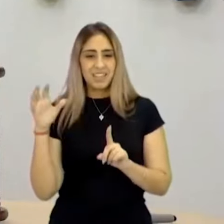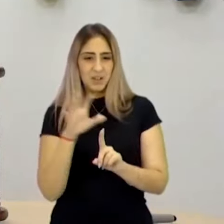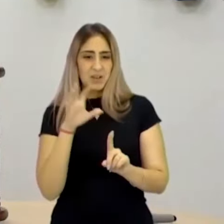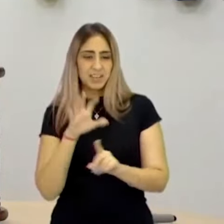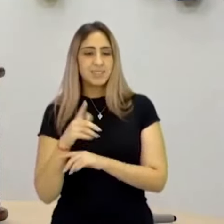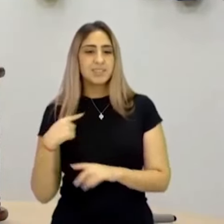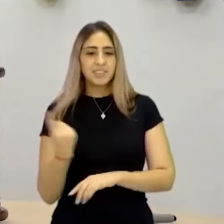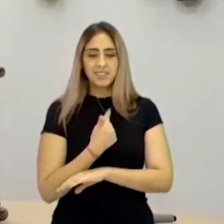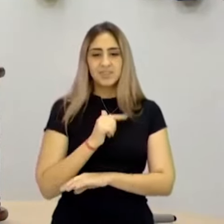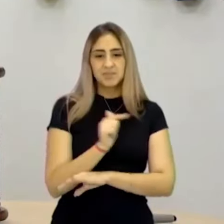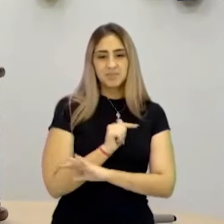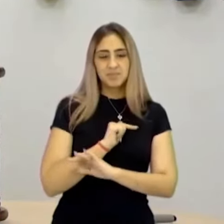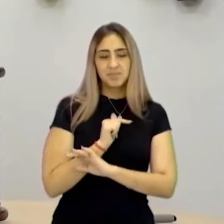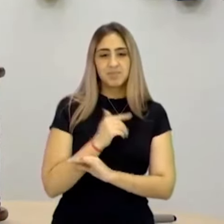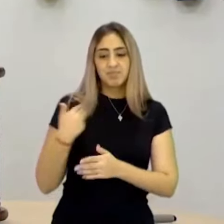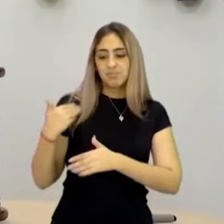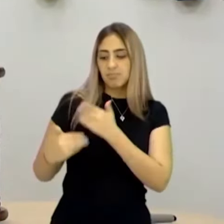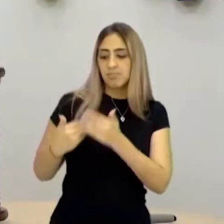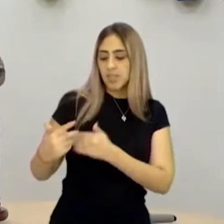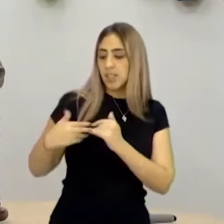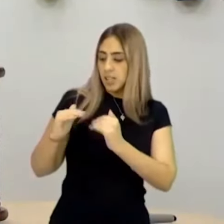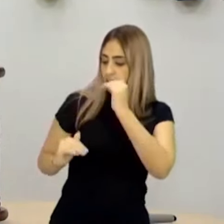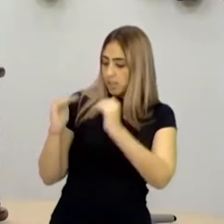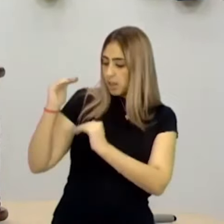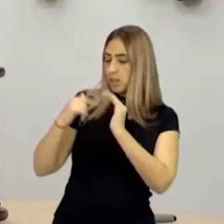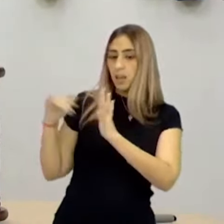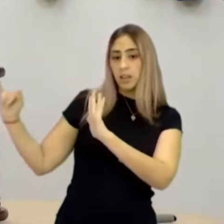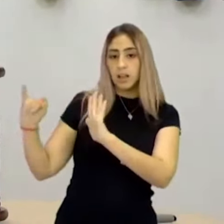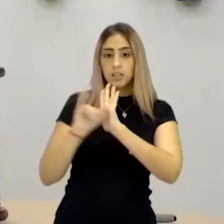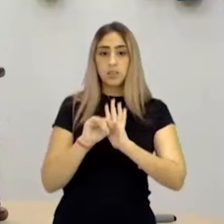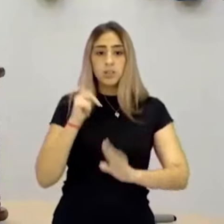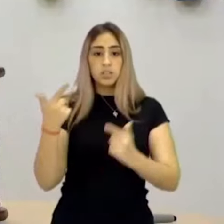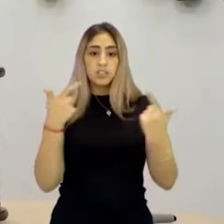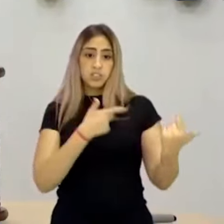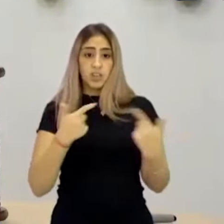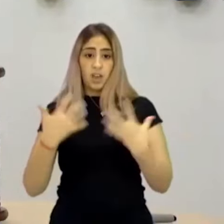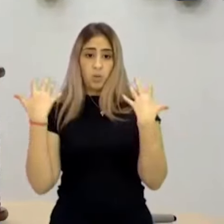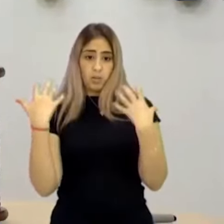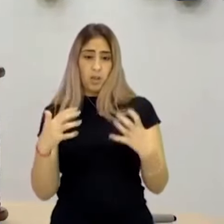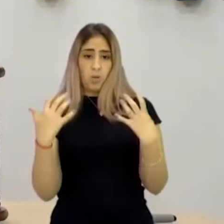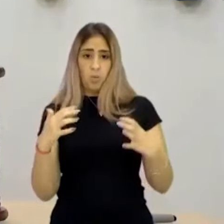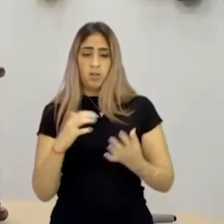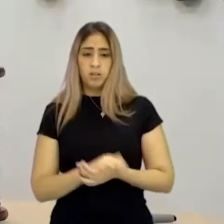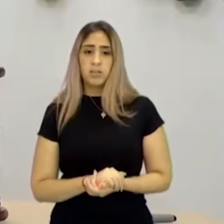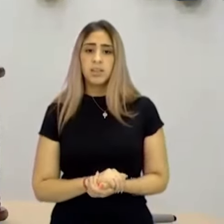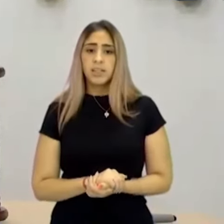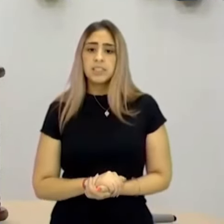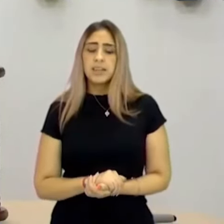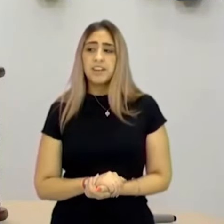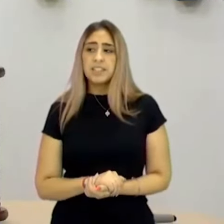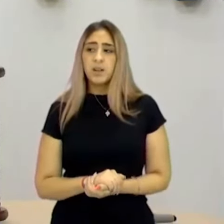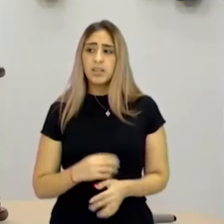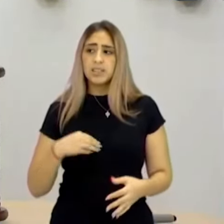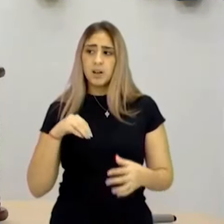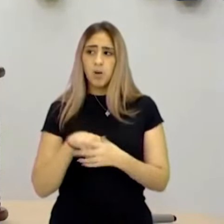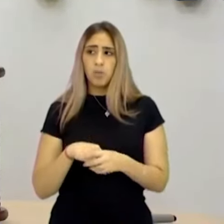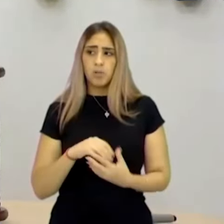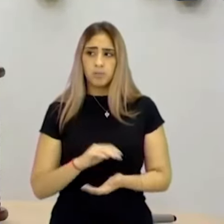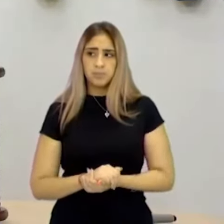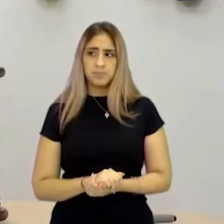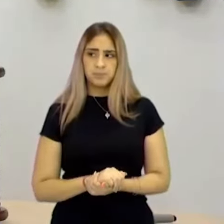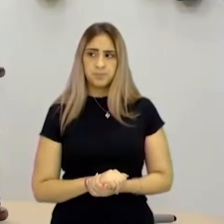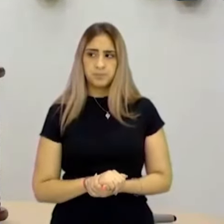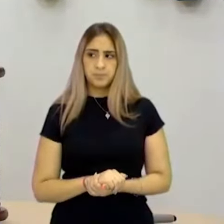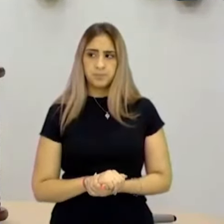Existe uma nova tratativa e uma escalada internacional de guerra ao terror, que inclusive foi aí propagada